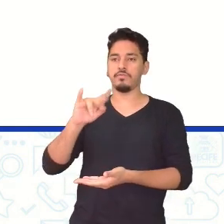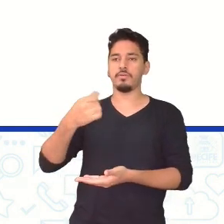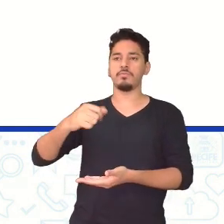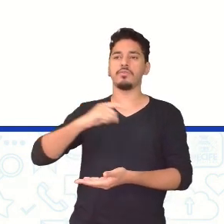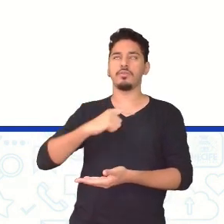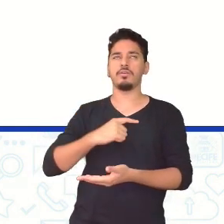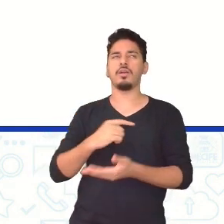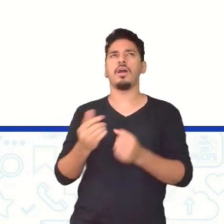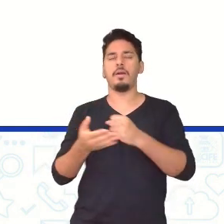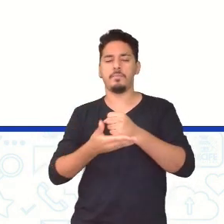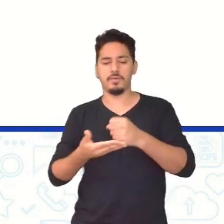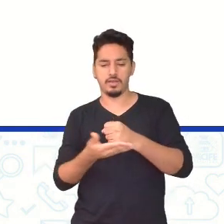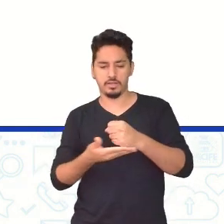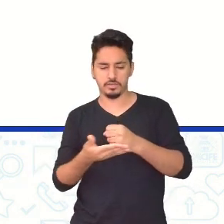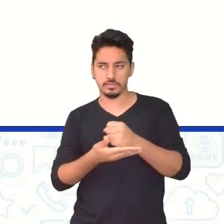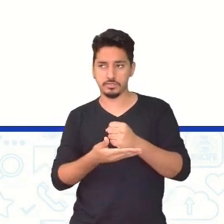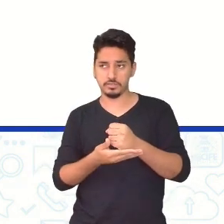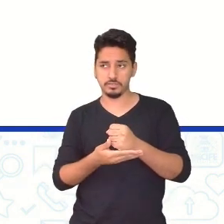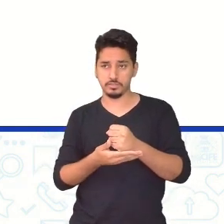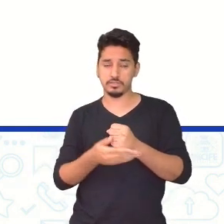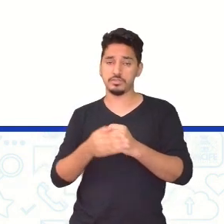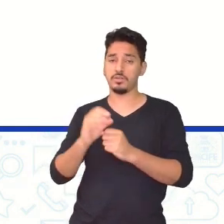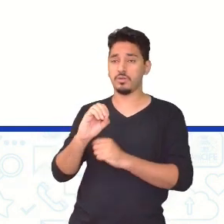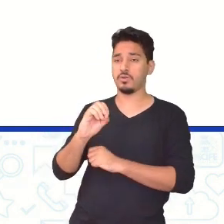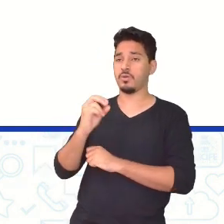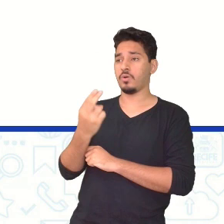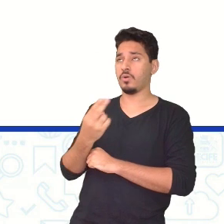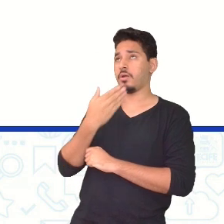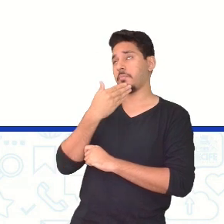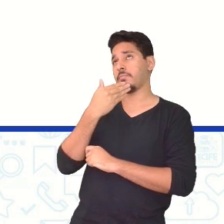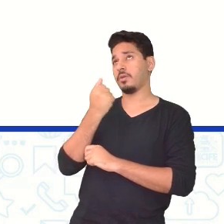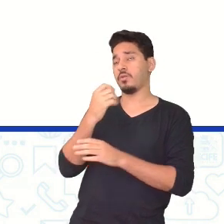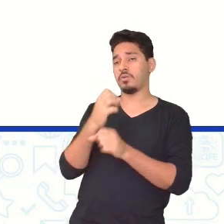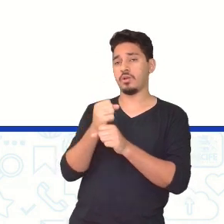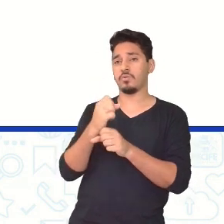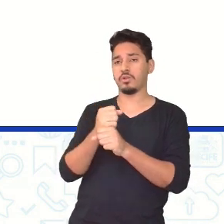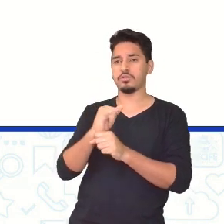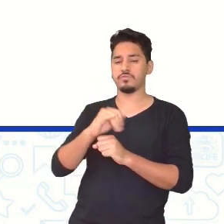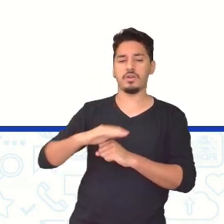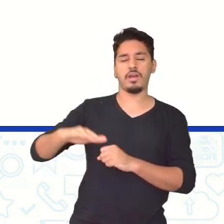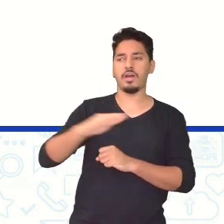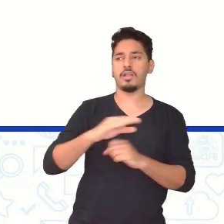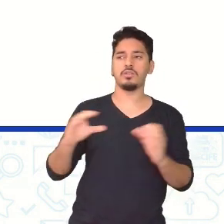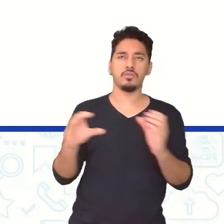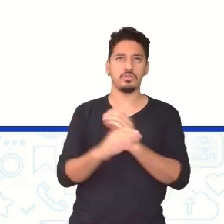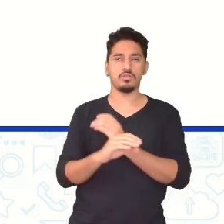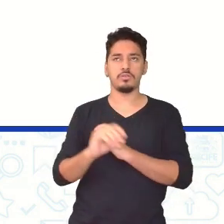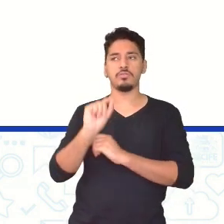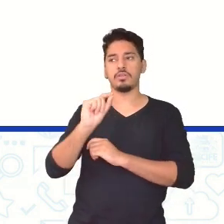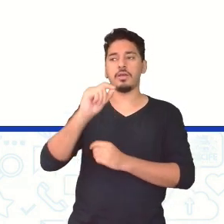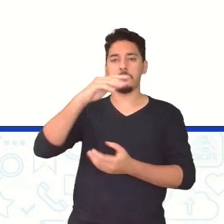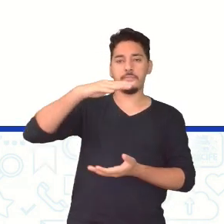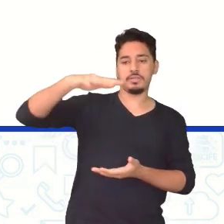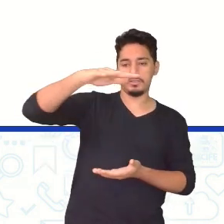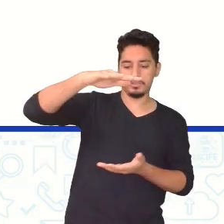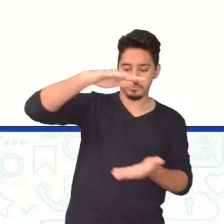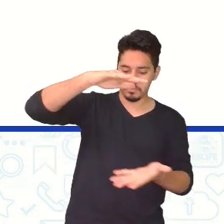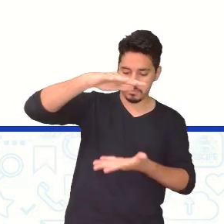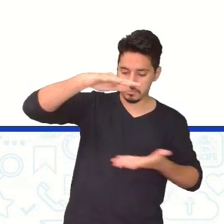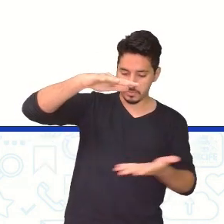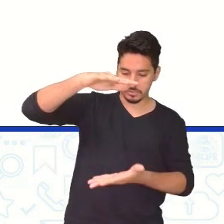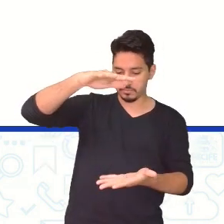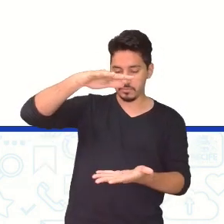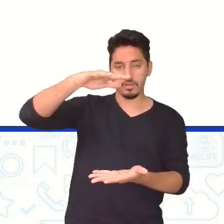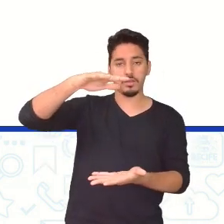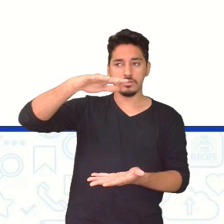a base e... Ou melhor, é de calcular o volume. Que se for a área total, eu vou ter que pegar a base de cima mais a base de